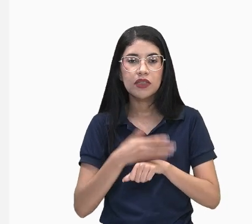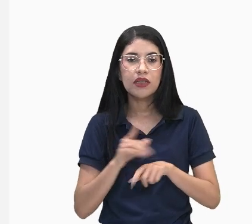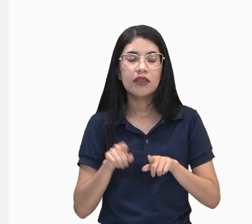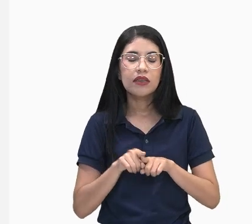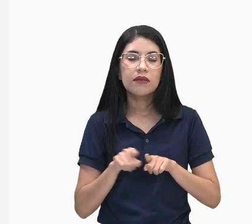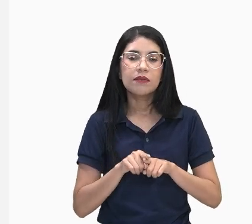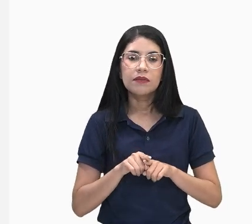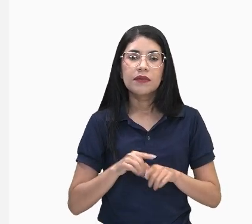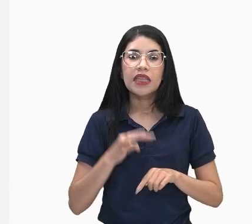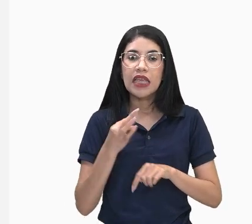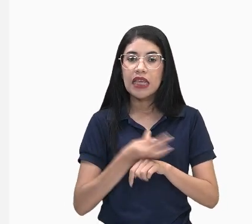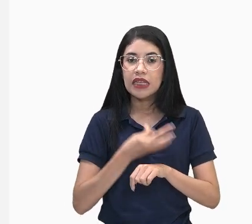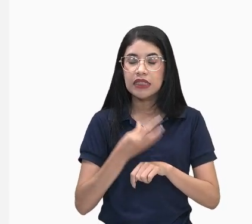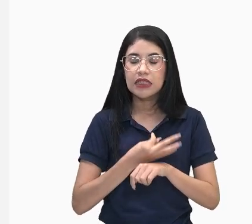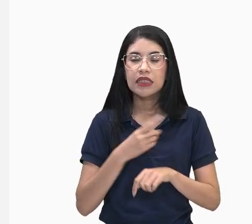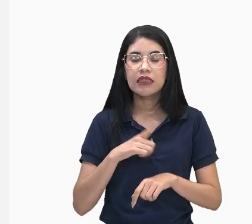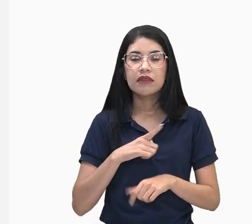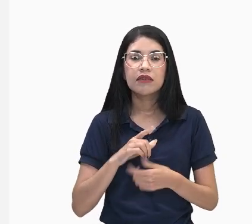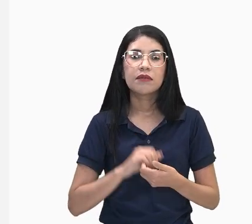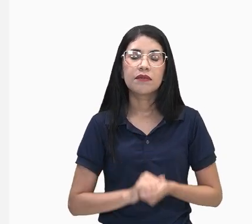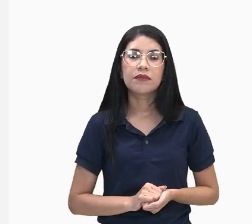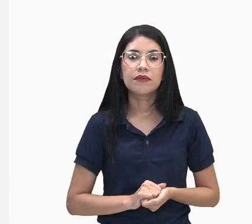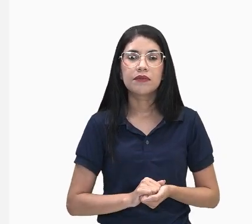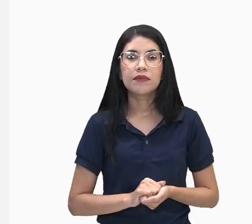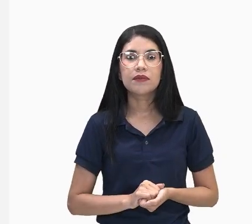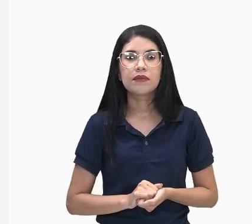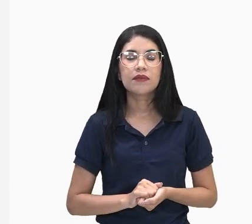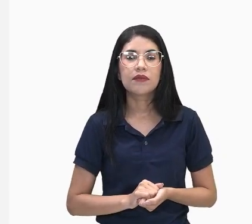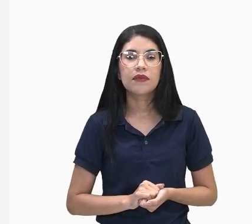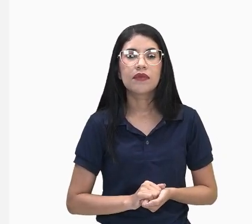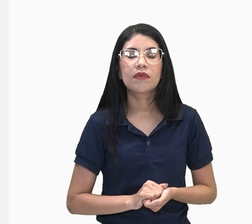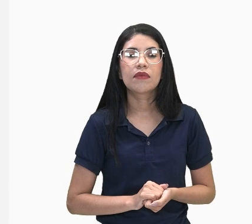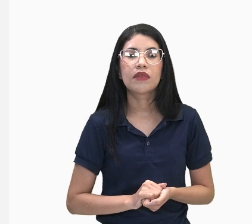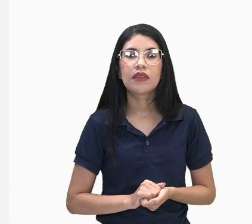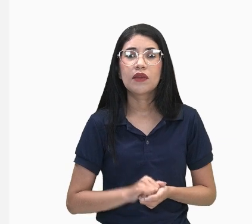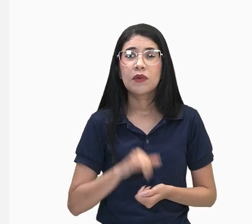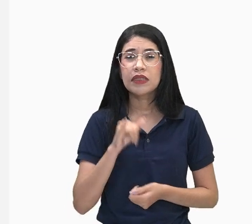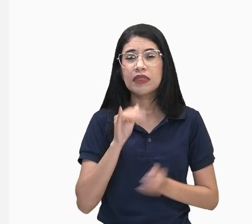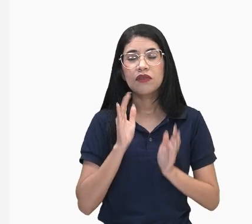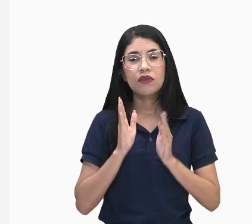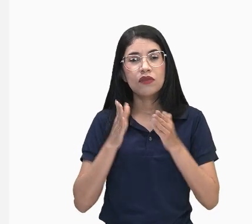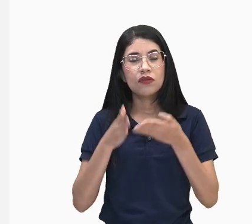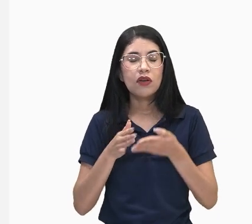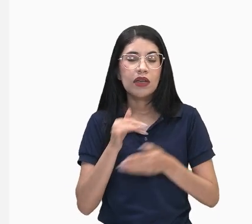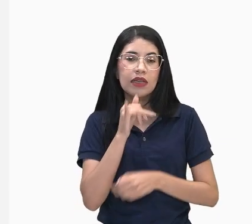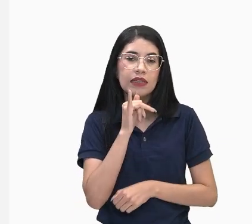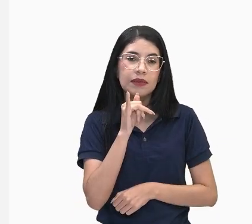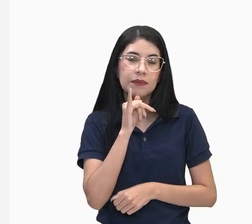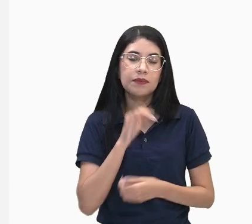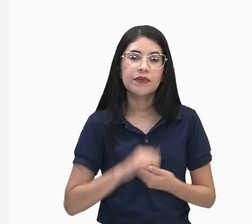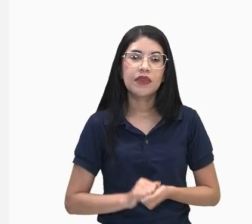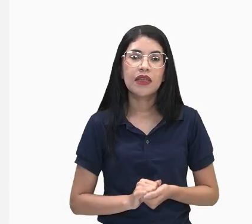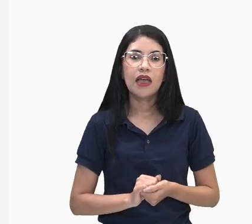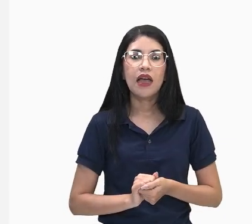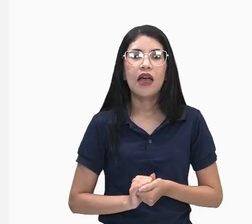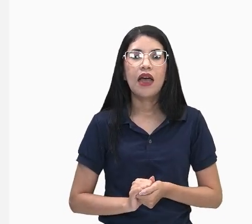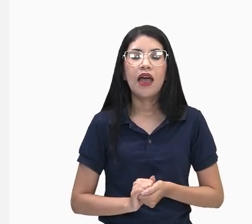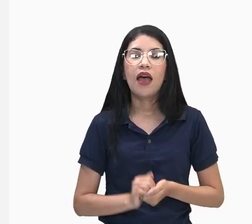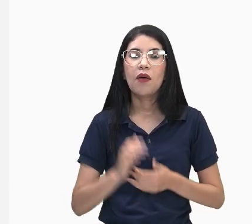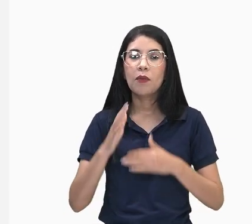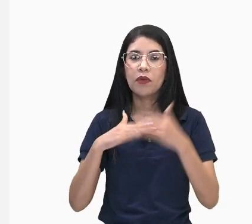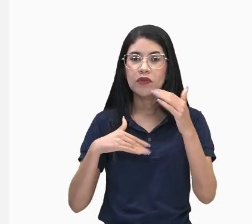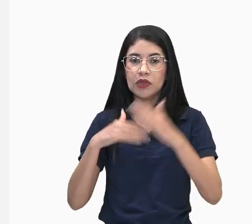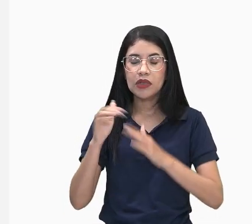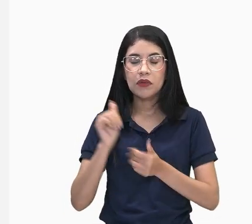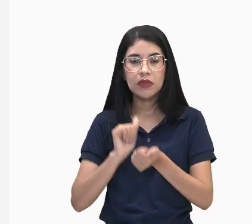resistência, ok? Se você, de repente, se dedica a ponto de ser um atleta profissional ou